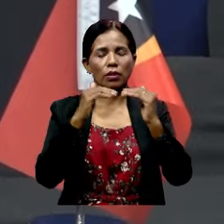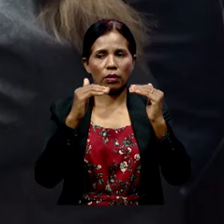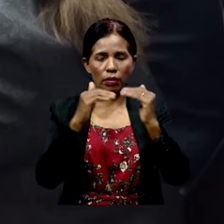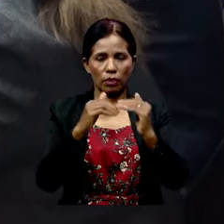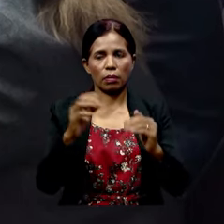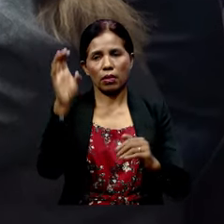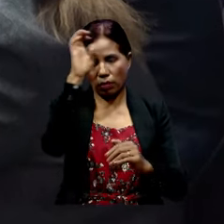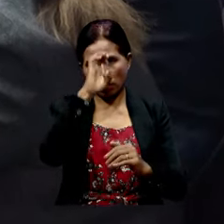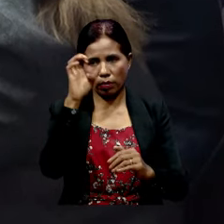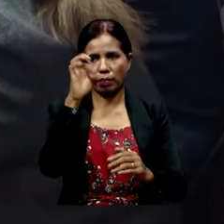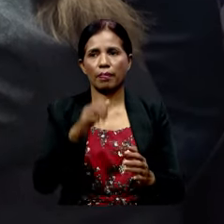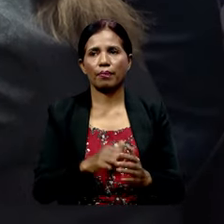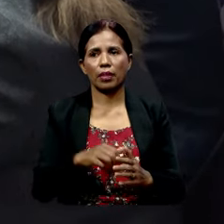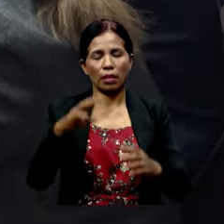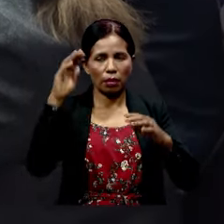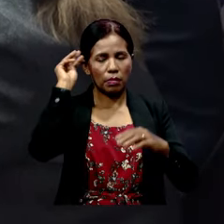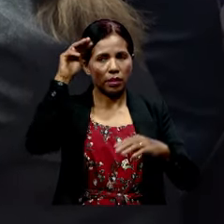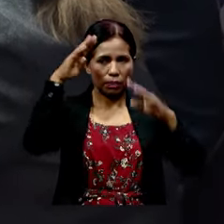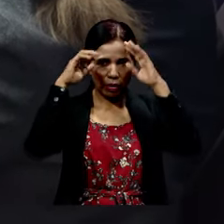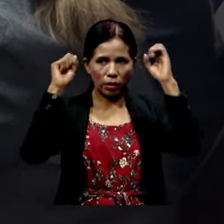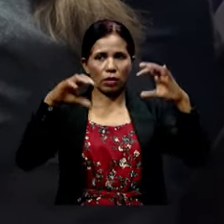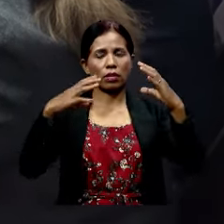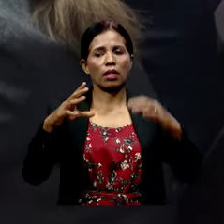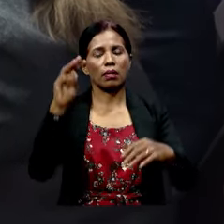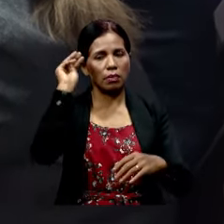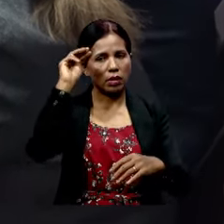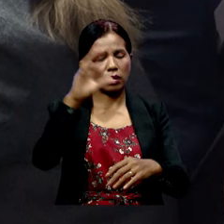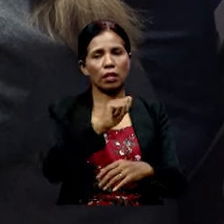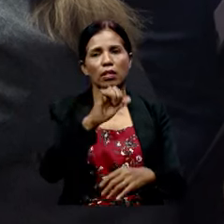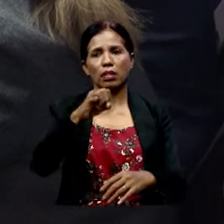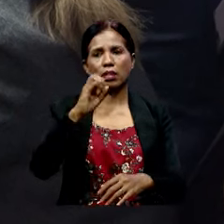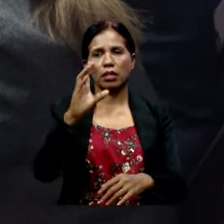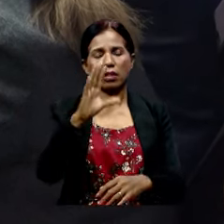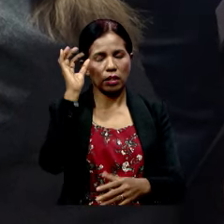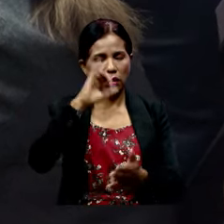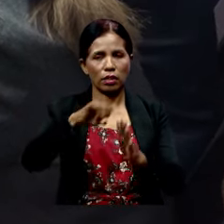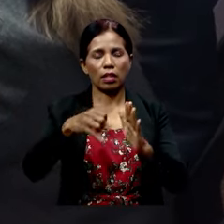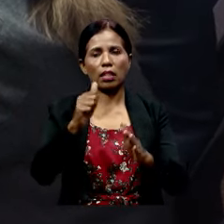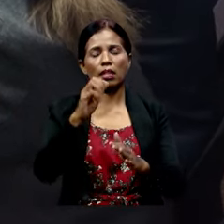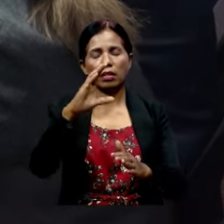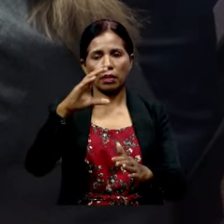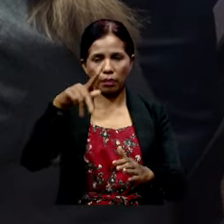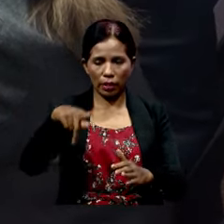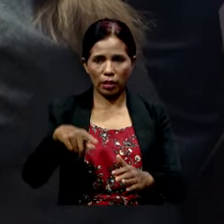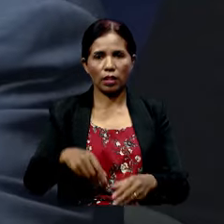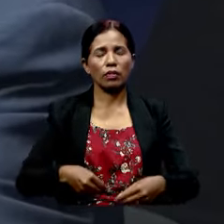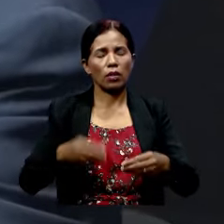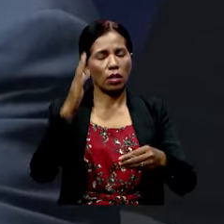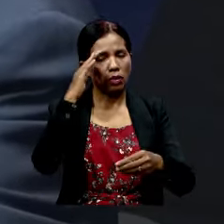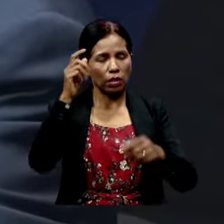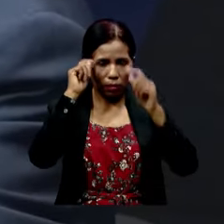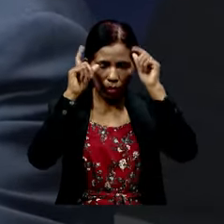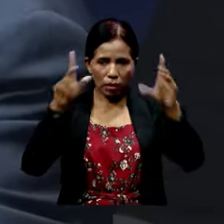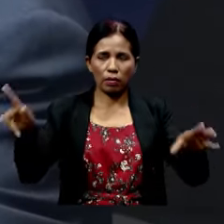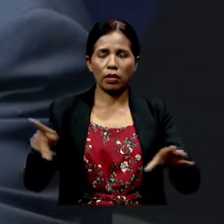Europeia. Ministro Presidência, Conselho Ministro Agil Pereira Hateten, Secretário-Geral ACP, Fuhanoin Katek, Timor-Leste Mos, pela parte